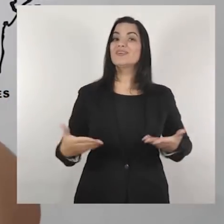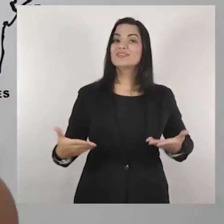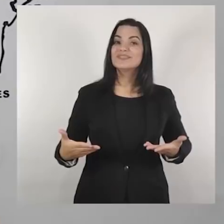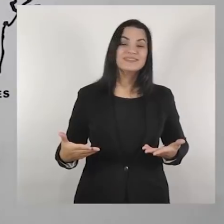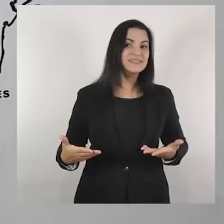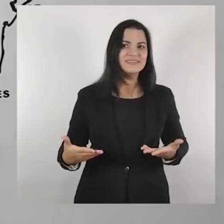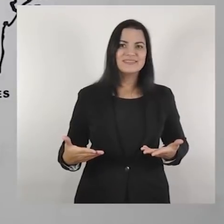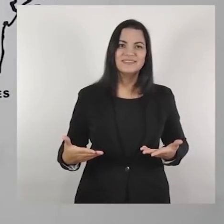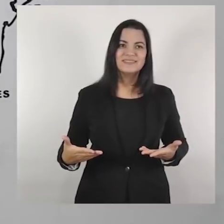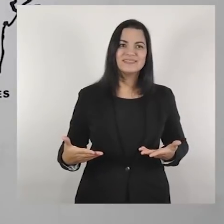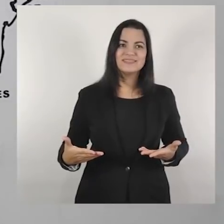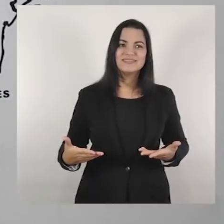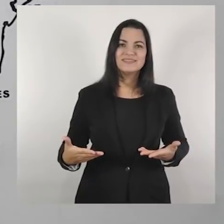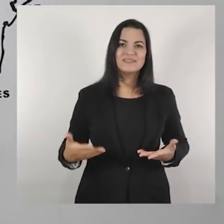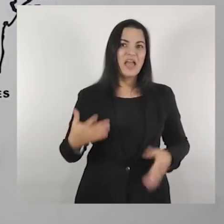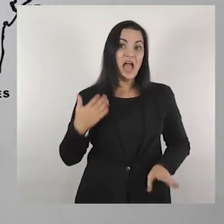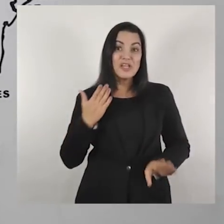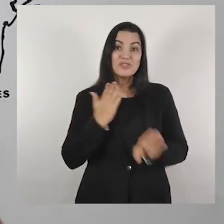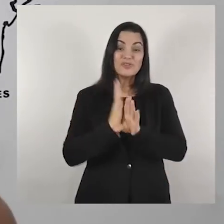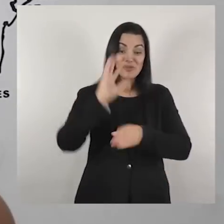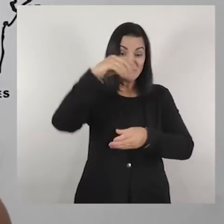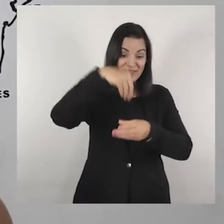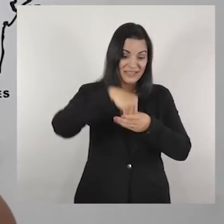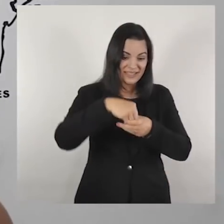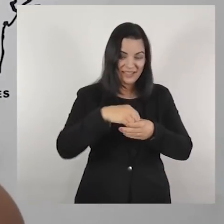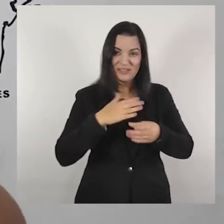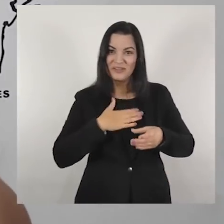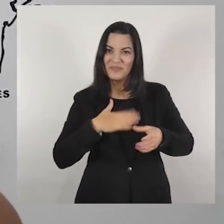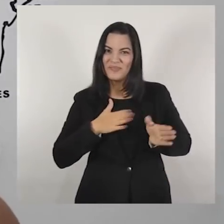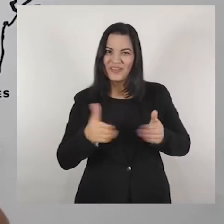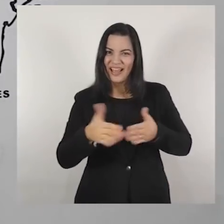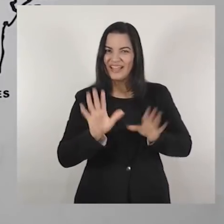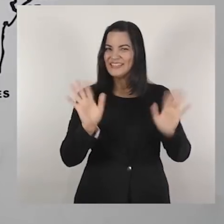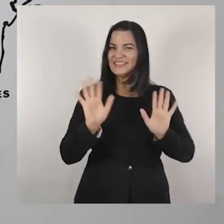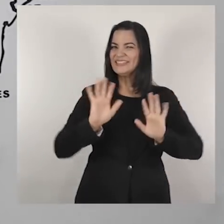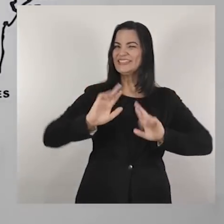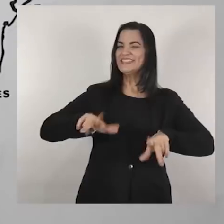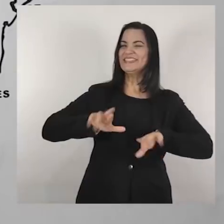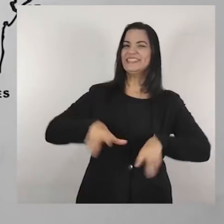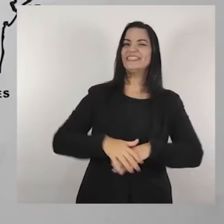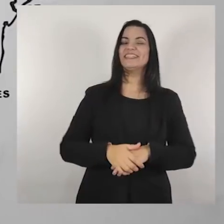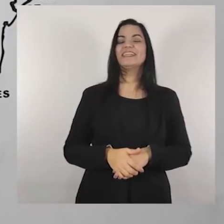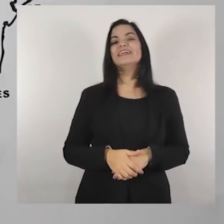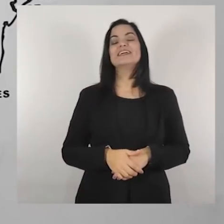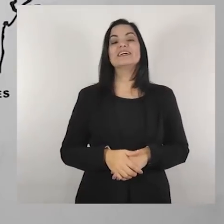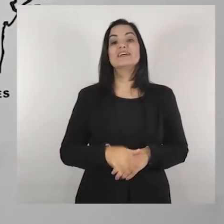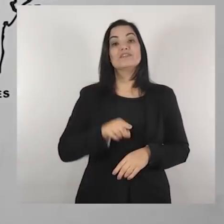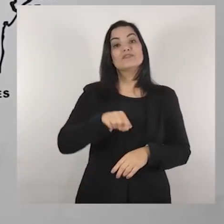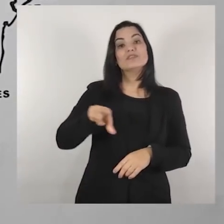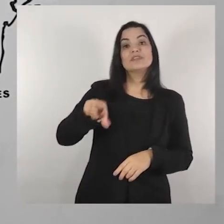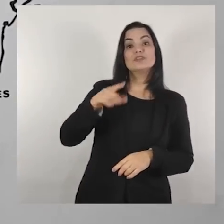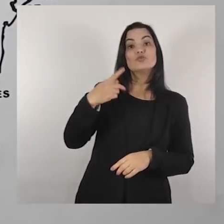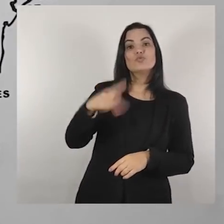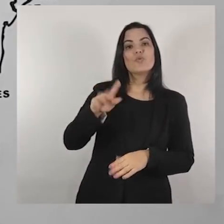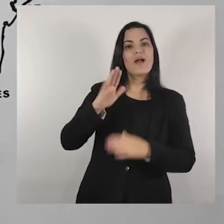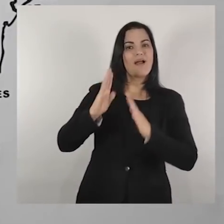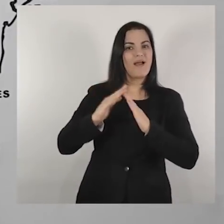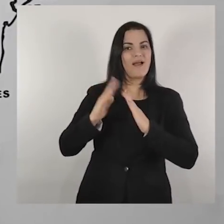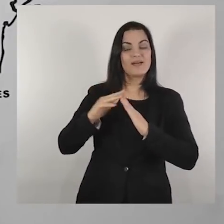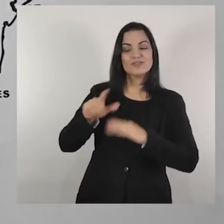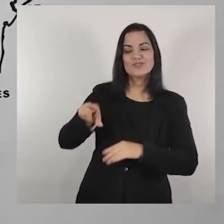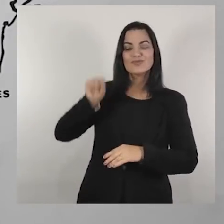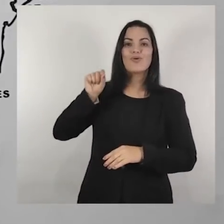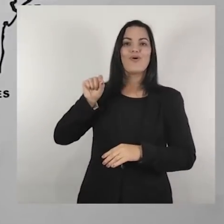seu desafio de hoje? Já? Não é para descobrir o que eu tenho aqui na minha mão. Então você vai escolher